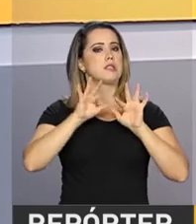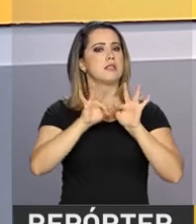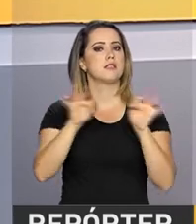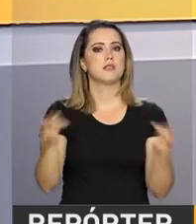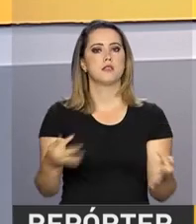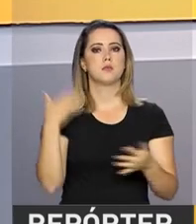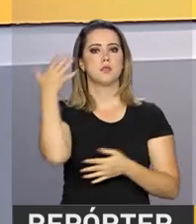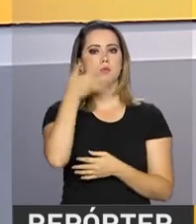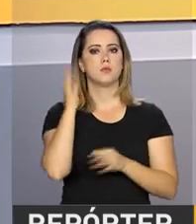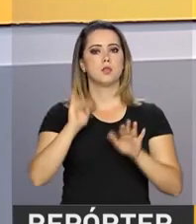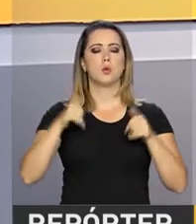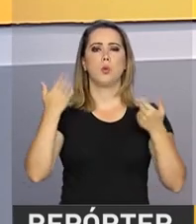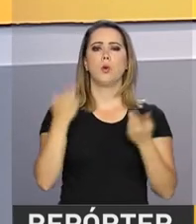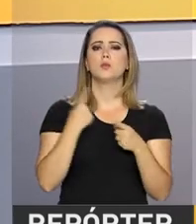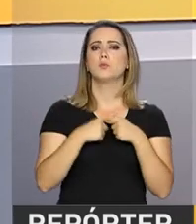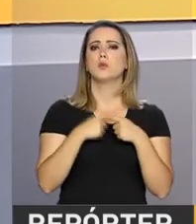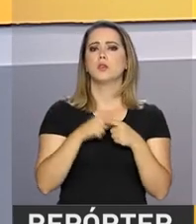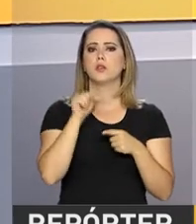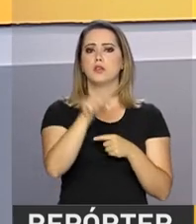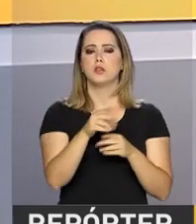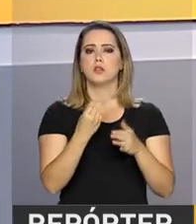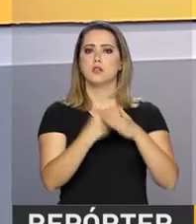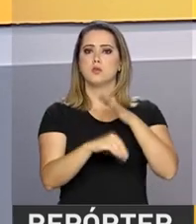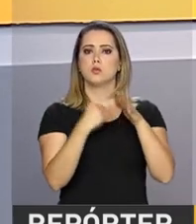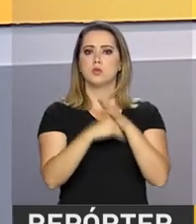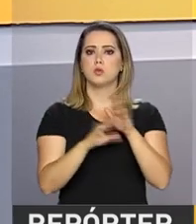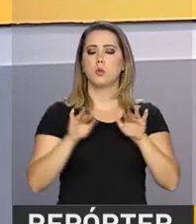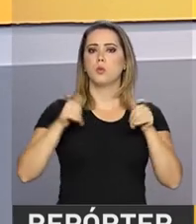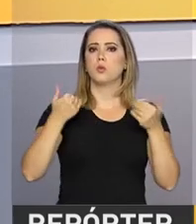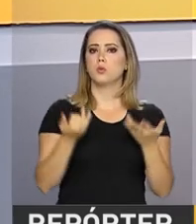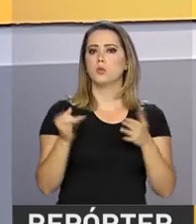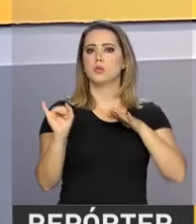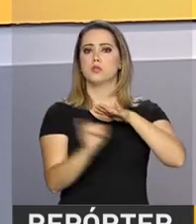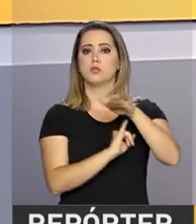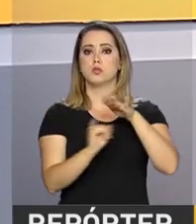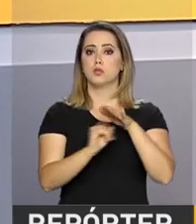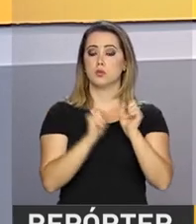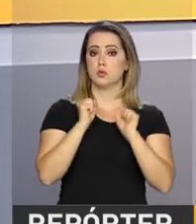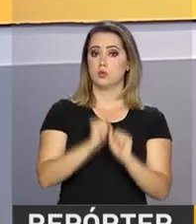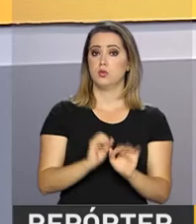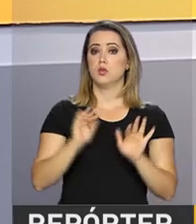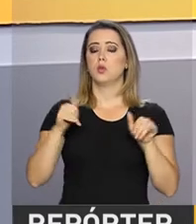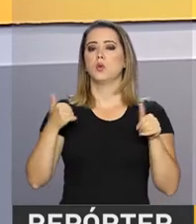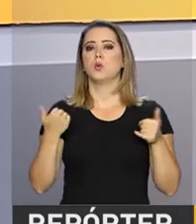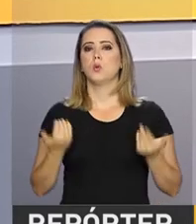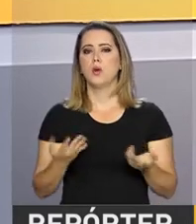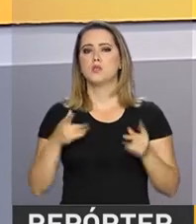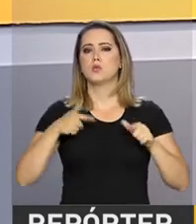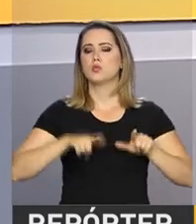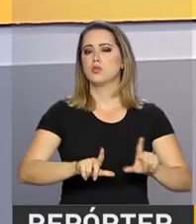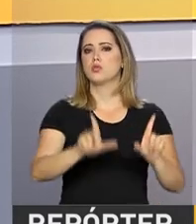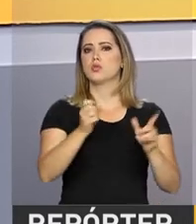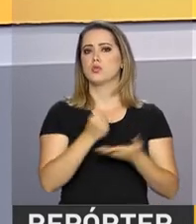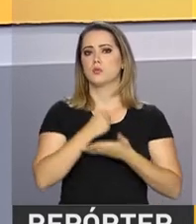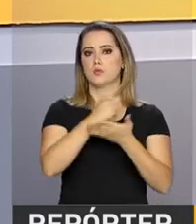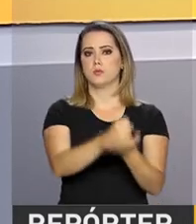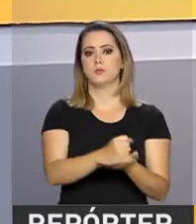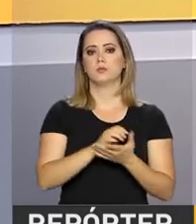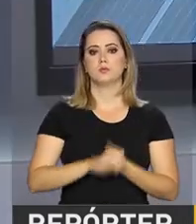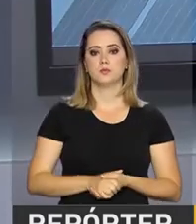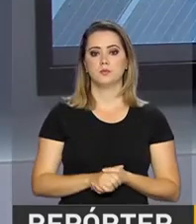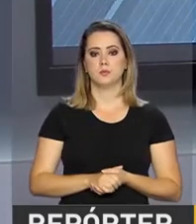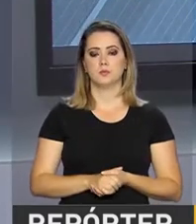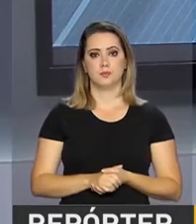escolha para você quais são as vantagens desse tipo de investimento as instituições habilitadas e os tipos de títulos disponíveis